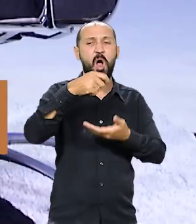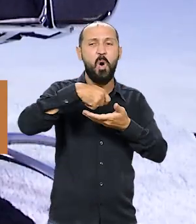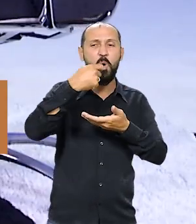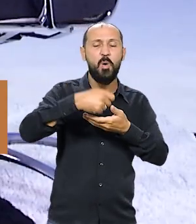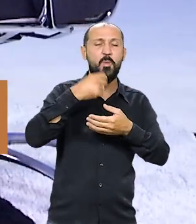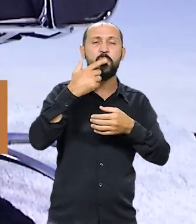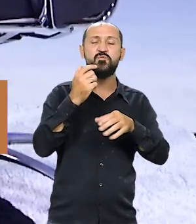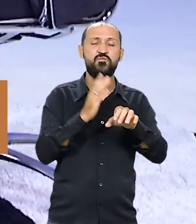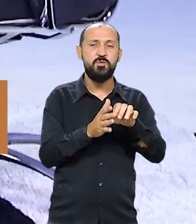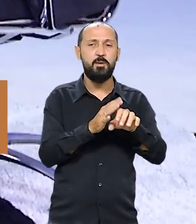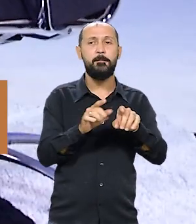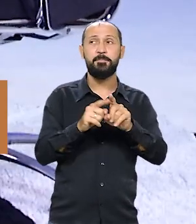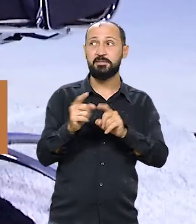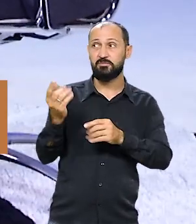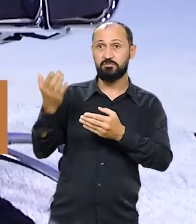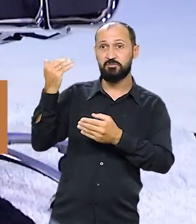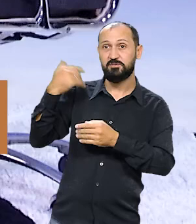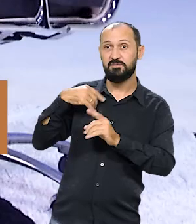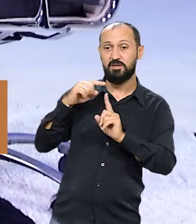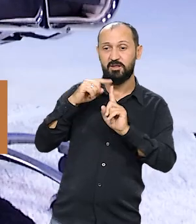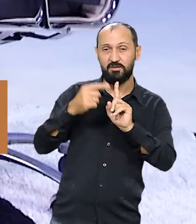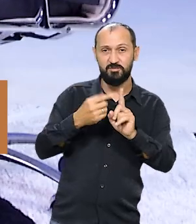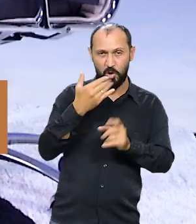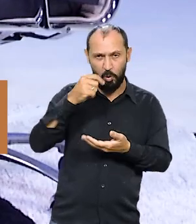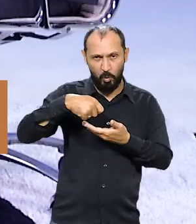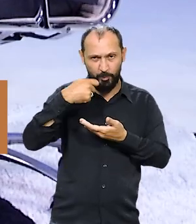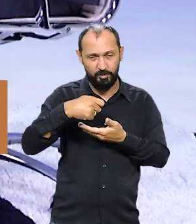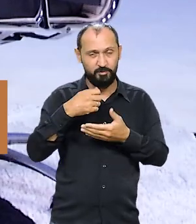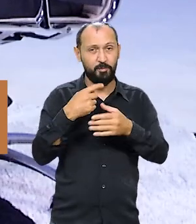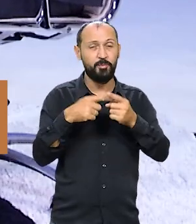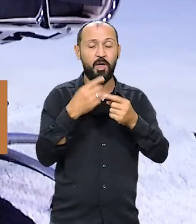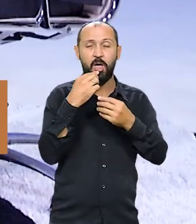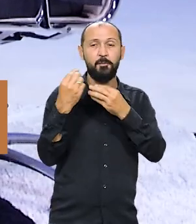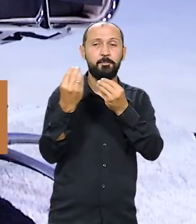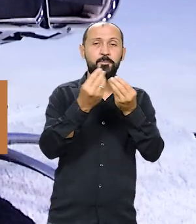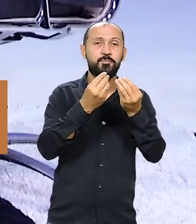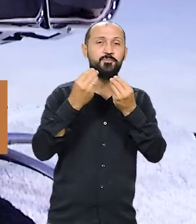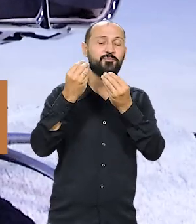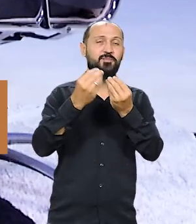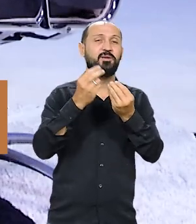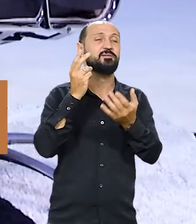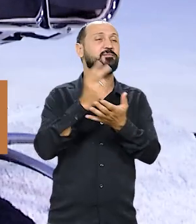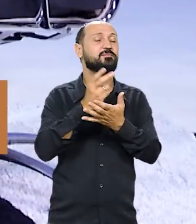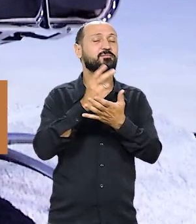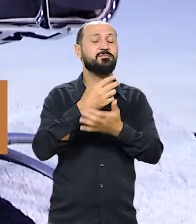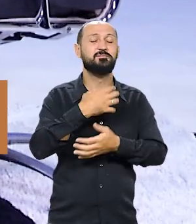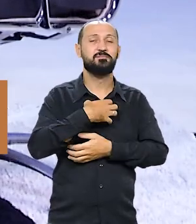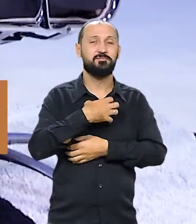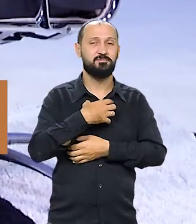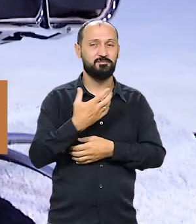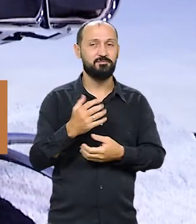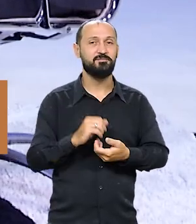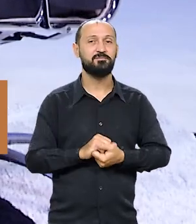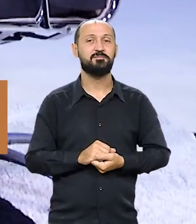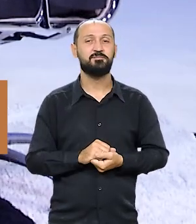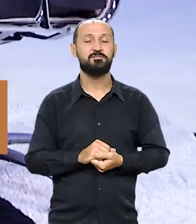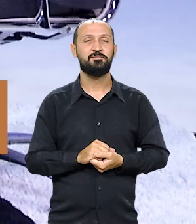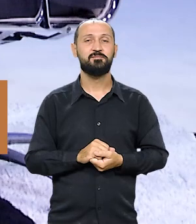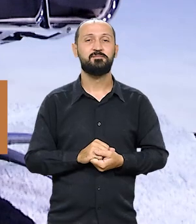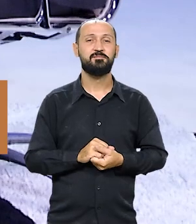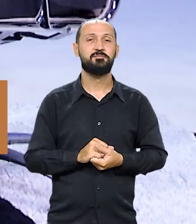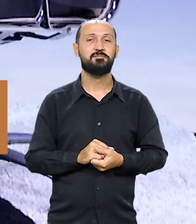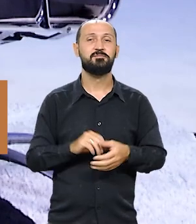meu filho não come tomate, não come. Mas você comeu, né? Porque o paladar, ele sente ali essa